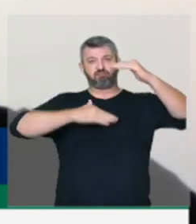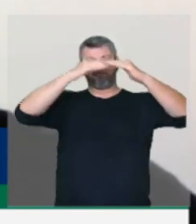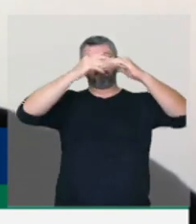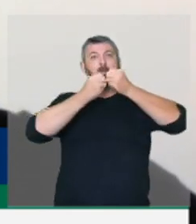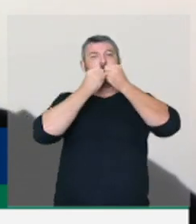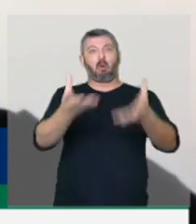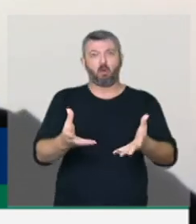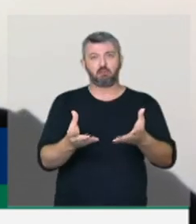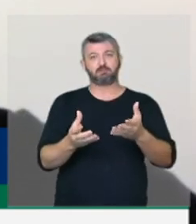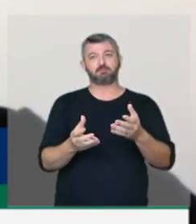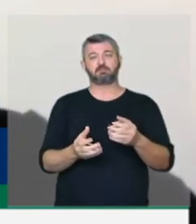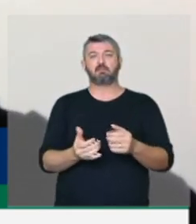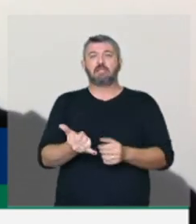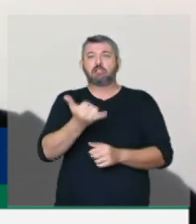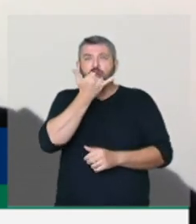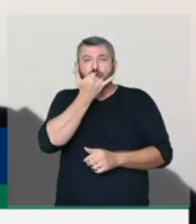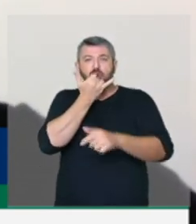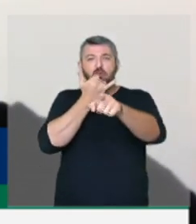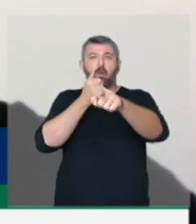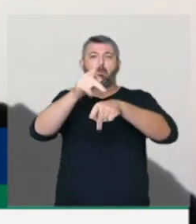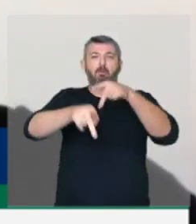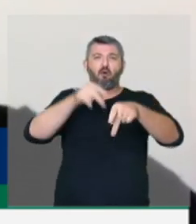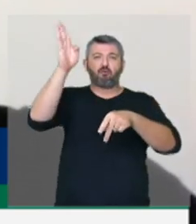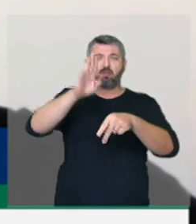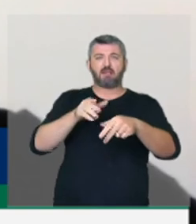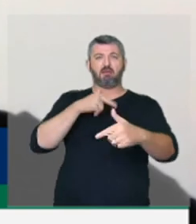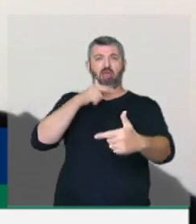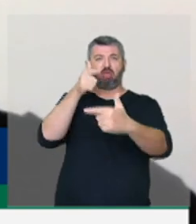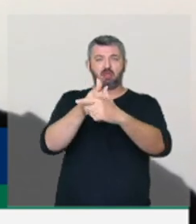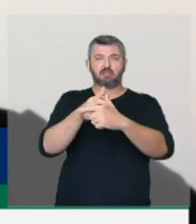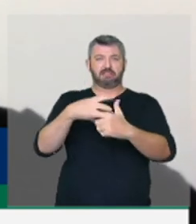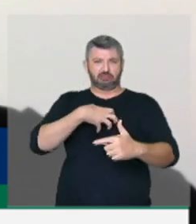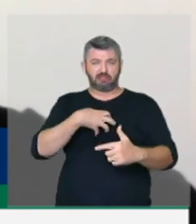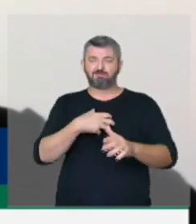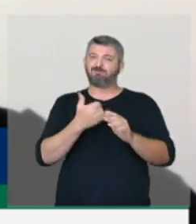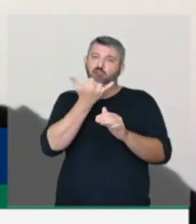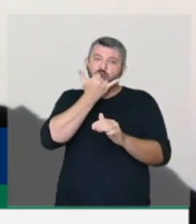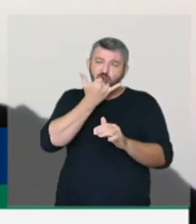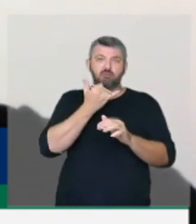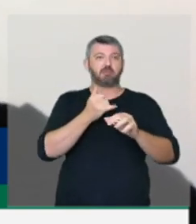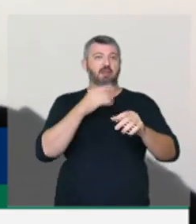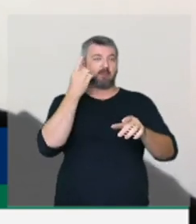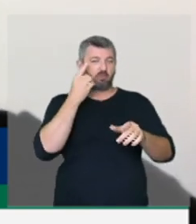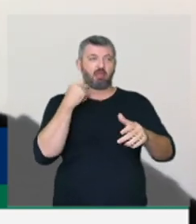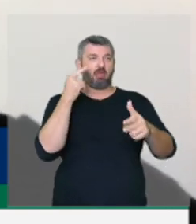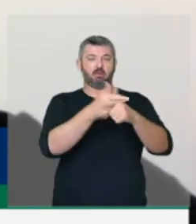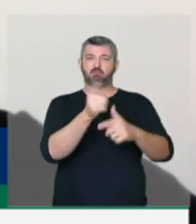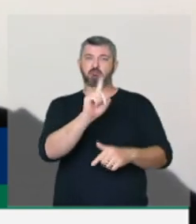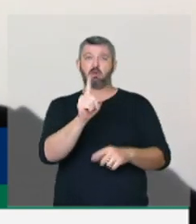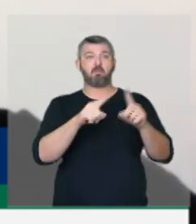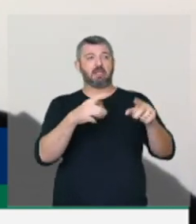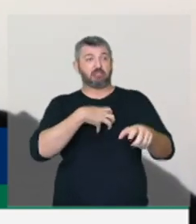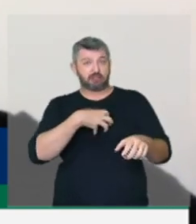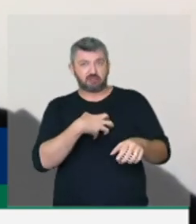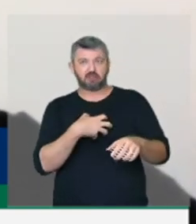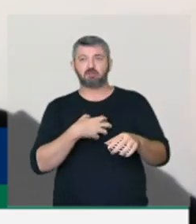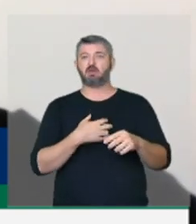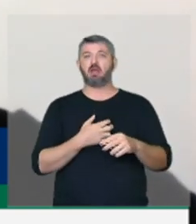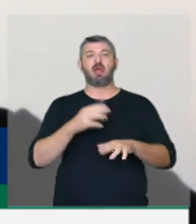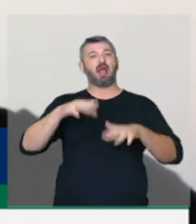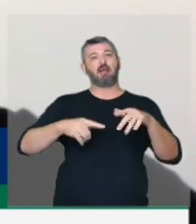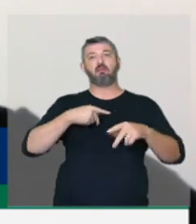muito aí se eu ofendi algum brasileiro, algum deputado ou deputada, um senador, mas realmente é aquilo que eu falei, o ser humano vai de 0 a 100 muito